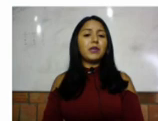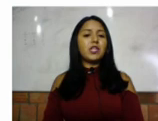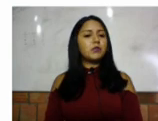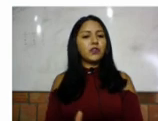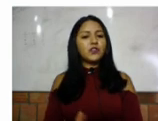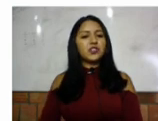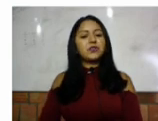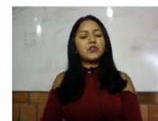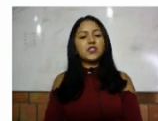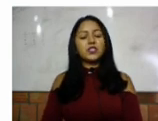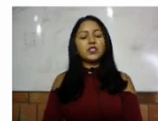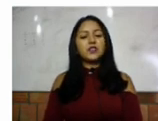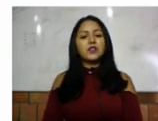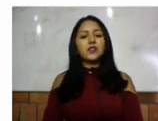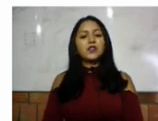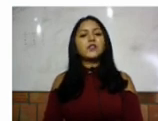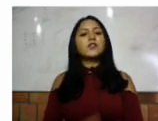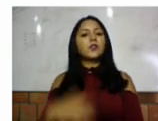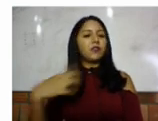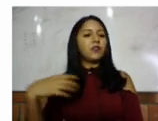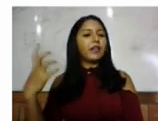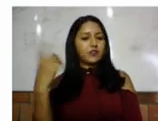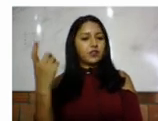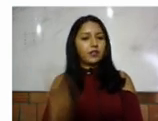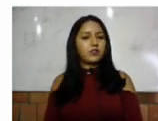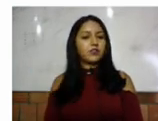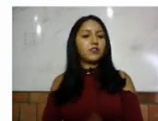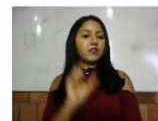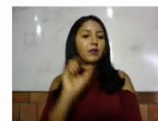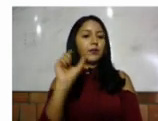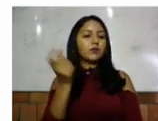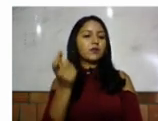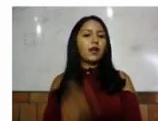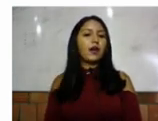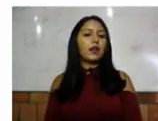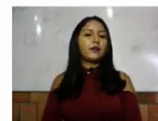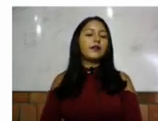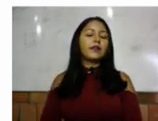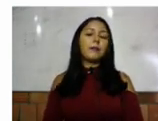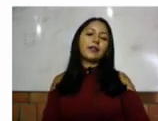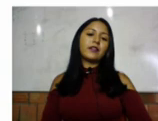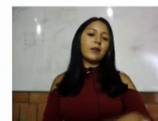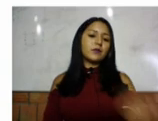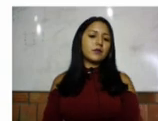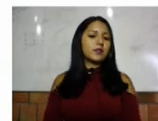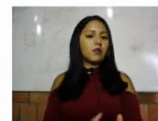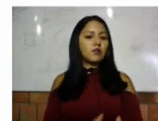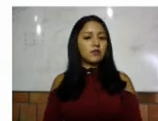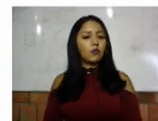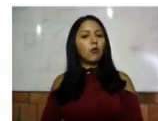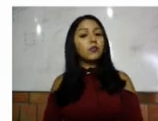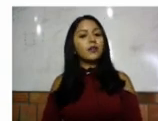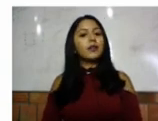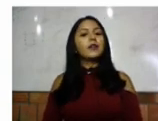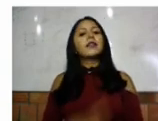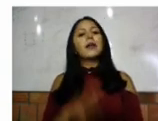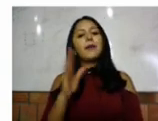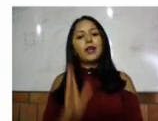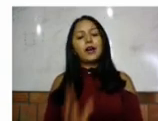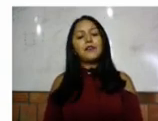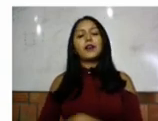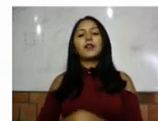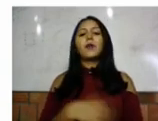tipos no mínimo dois tipos de som fonética né eu sei que você vai pronunciá-la é para mim na posição onde se encontra